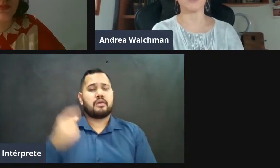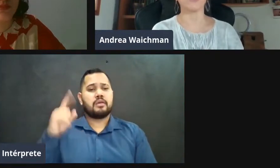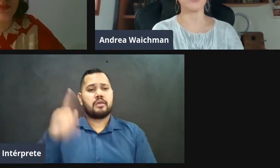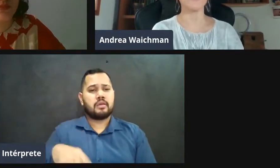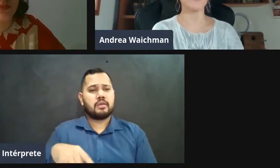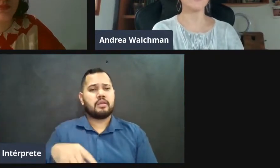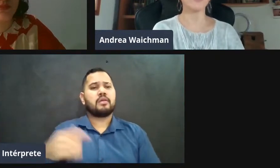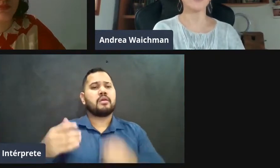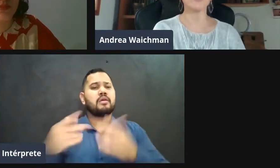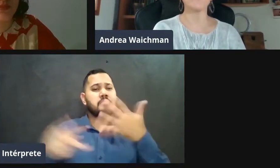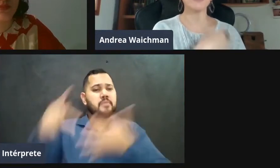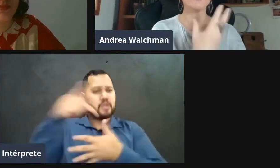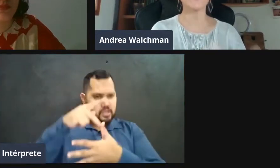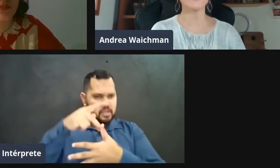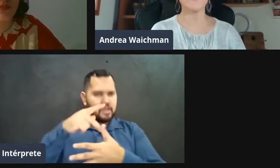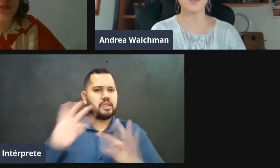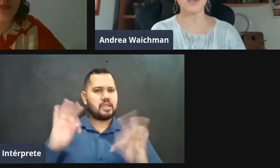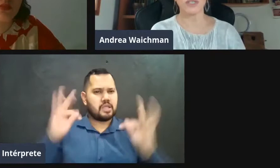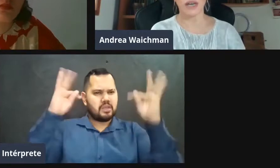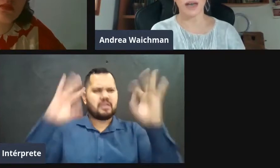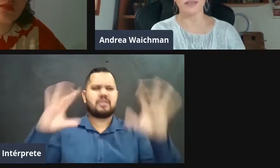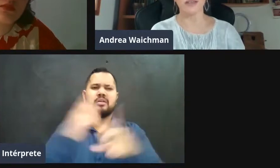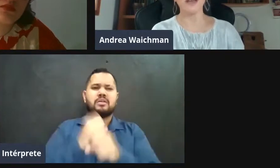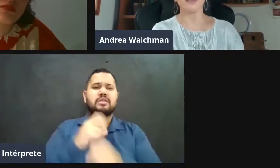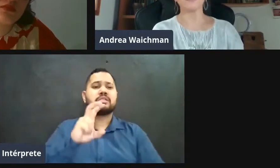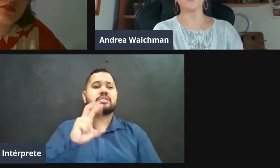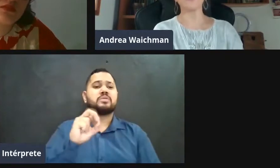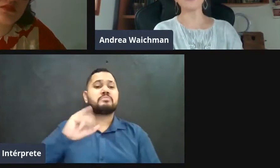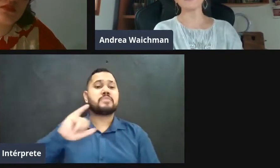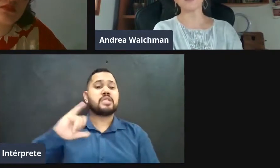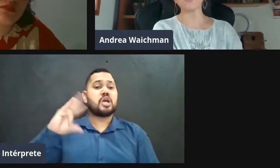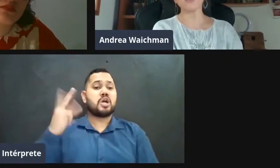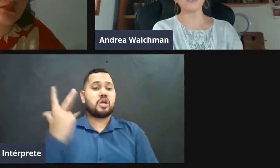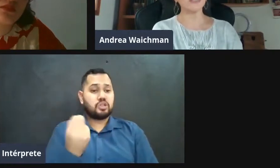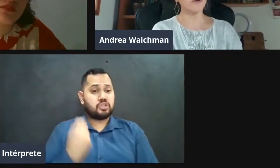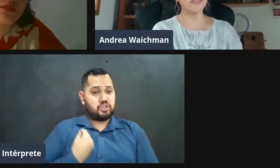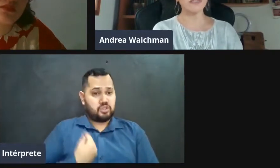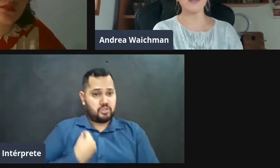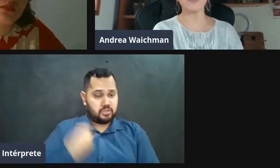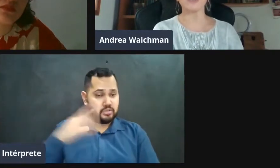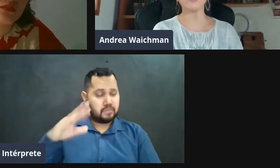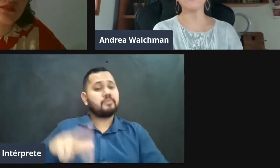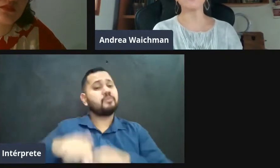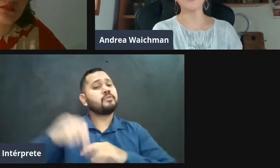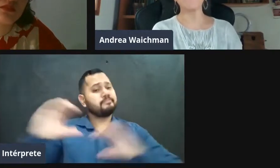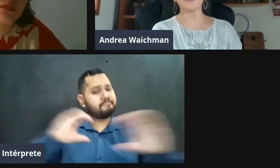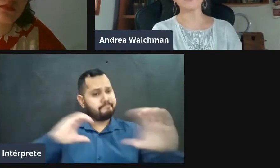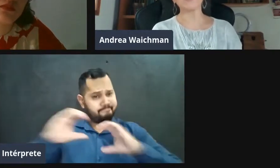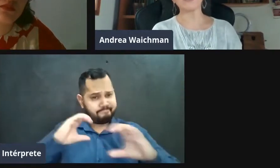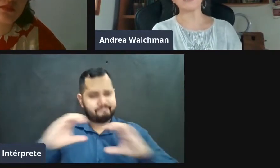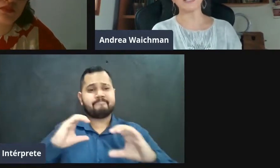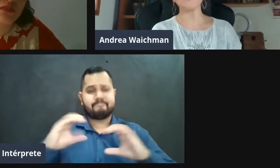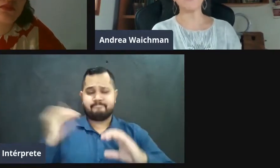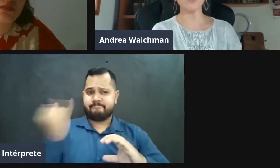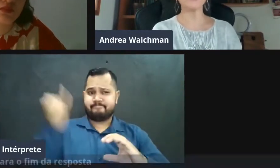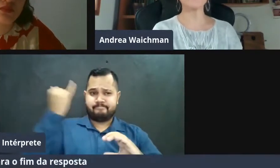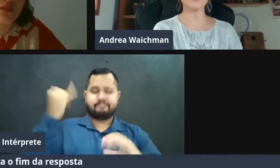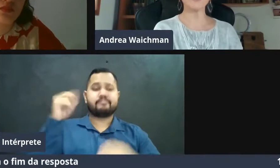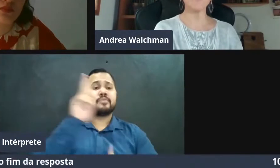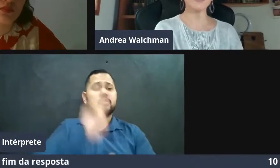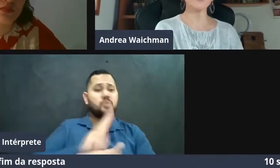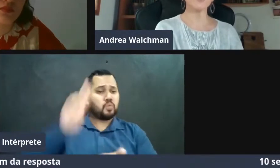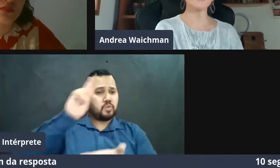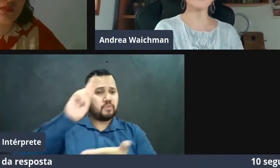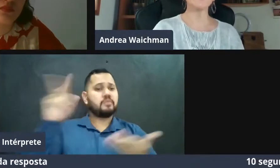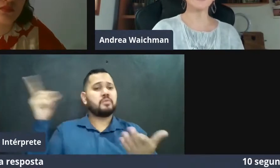prioritário em biotecnologia, havia uma disposição de mais de 50 milhões de reais. Então, esses recursos são extremamente significativos para que a universidade